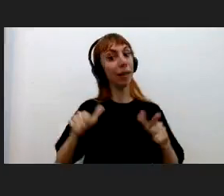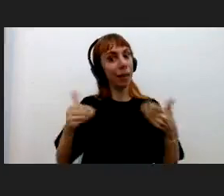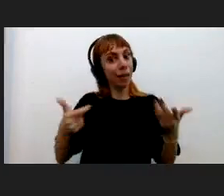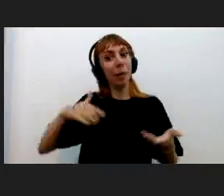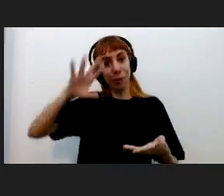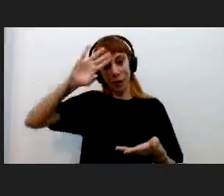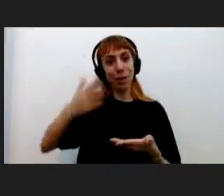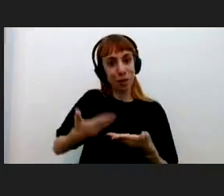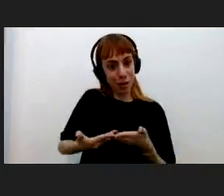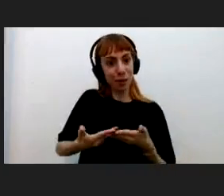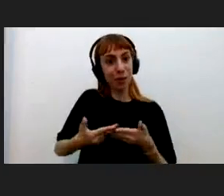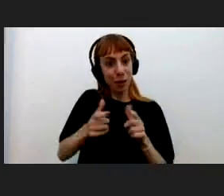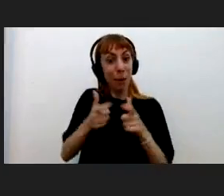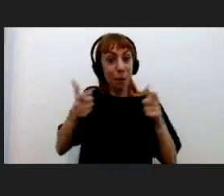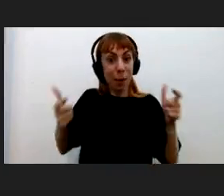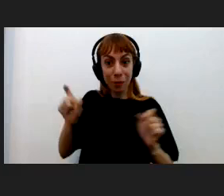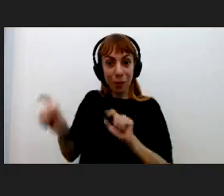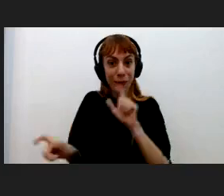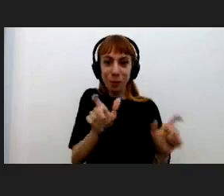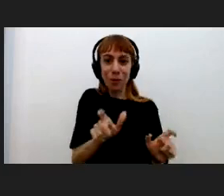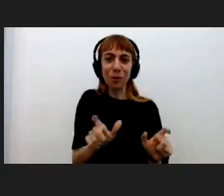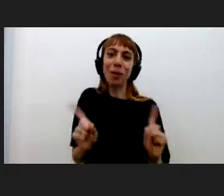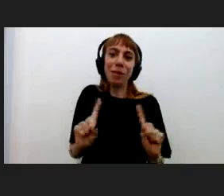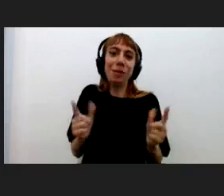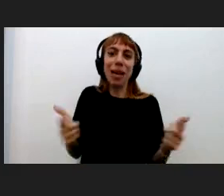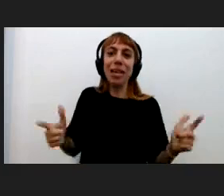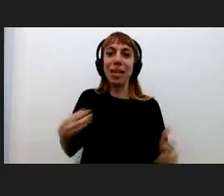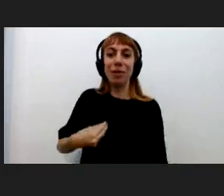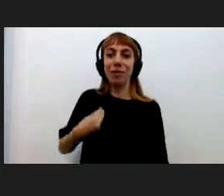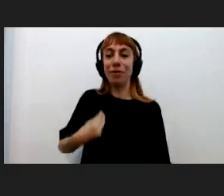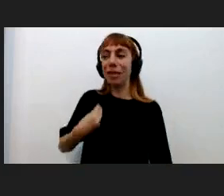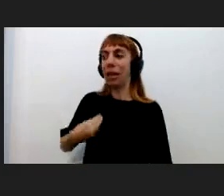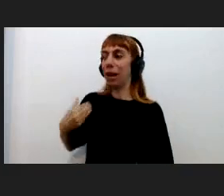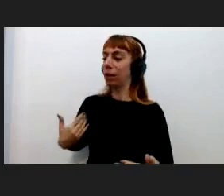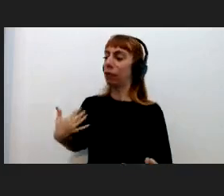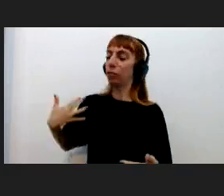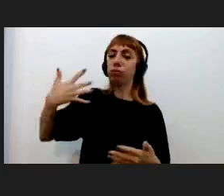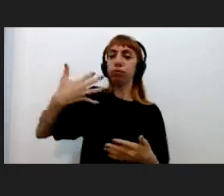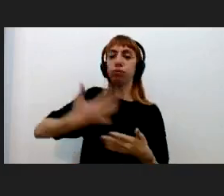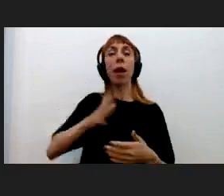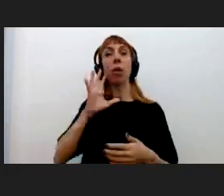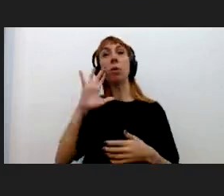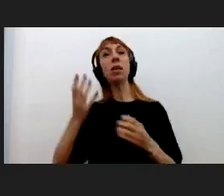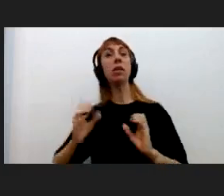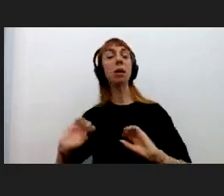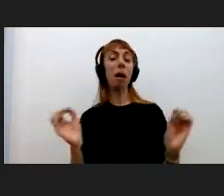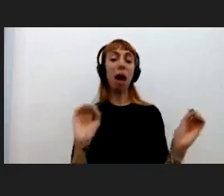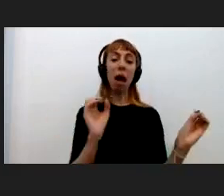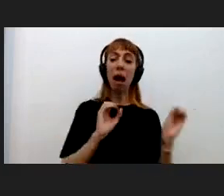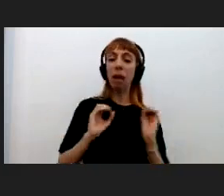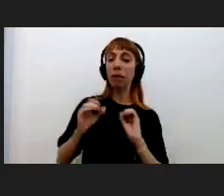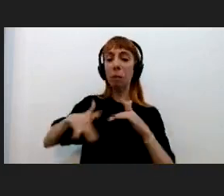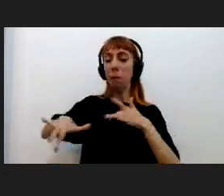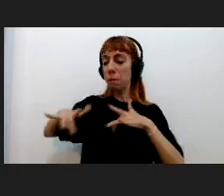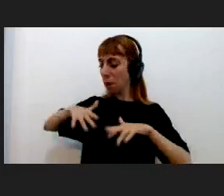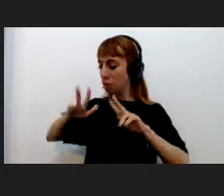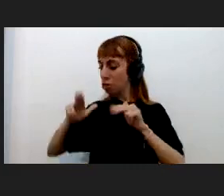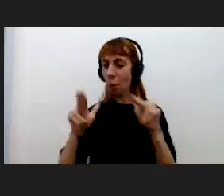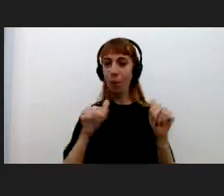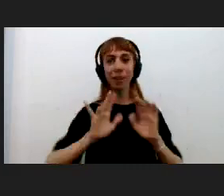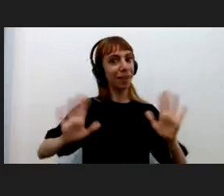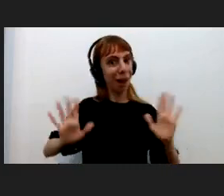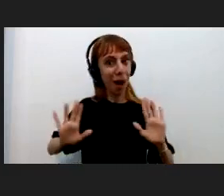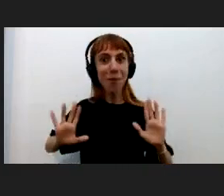né? E eu me incluo nesse grupo de pessoas que teve que construir uma forma de se relacionar consigo mesmo